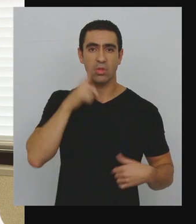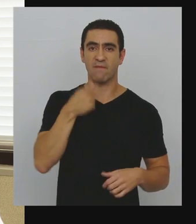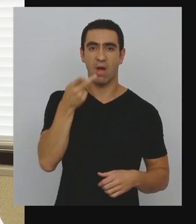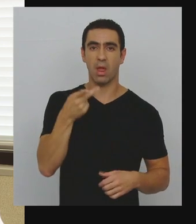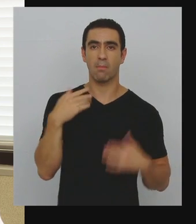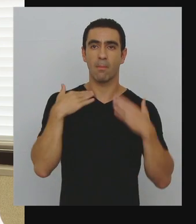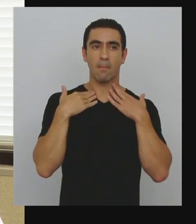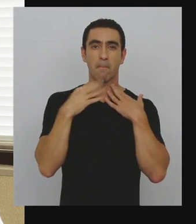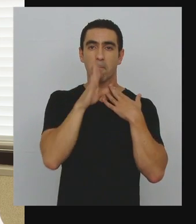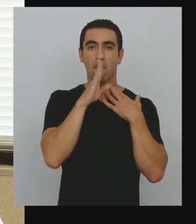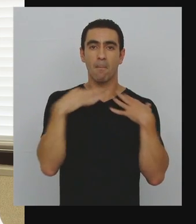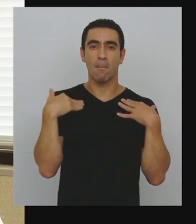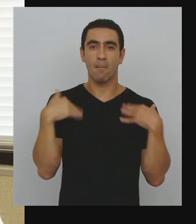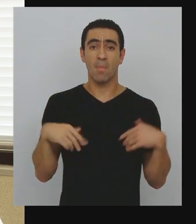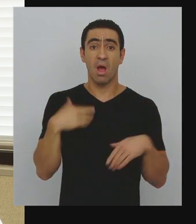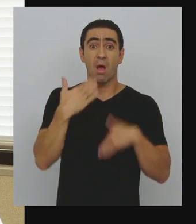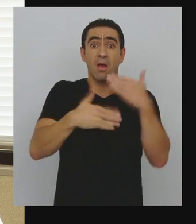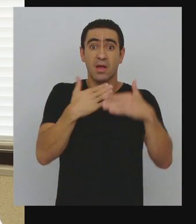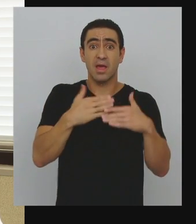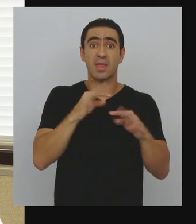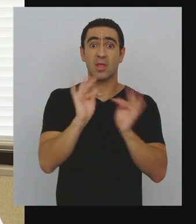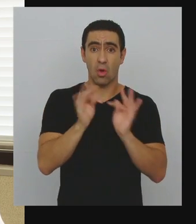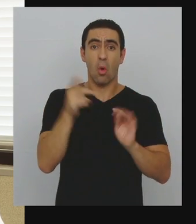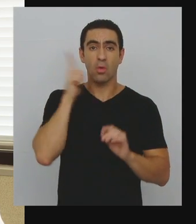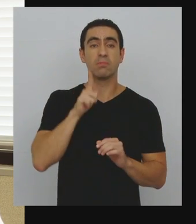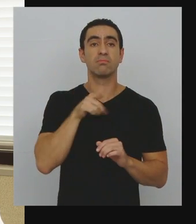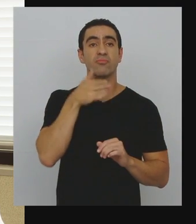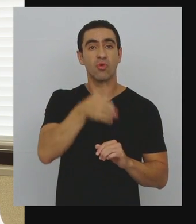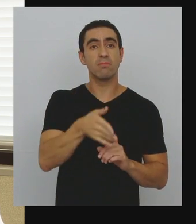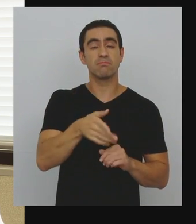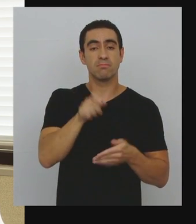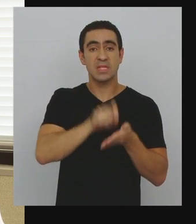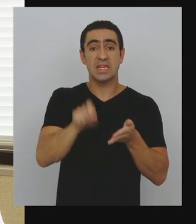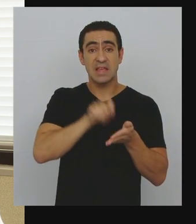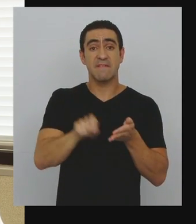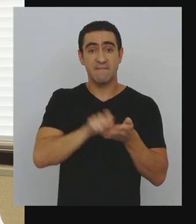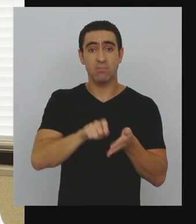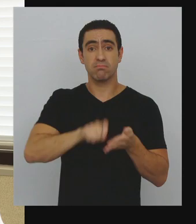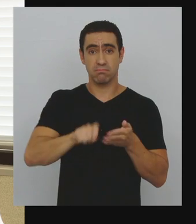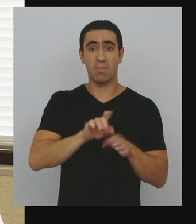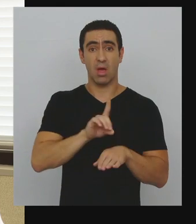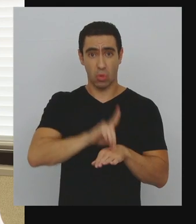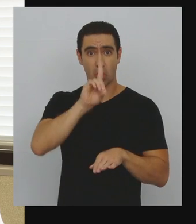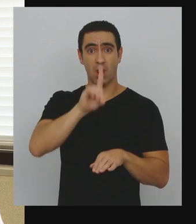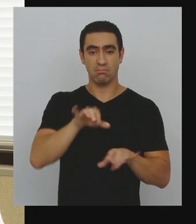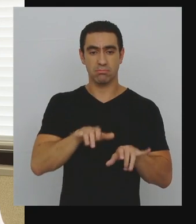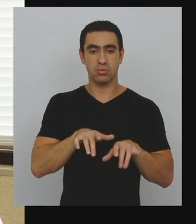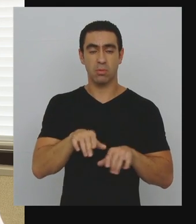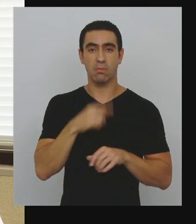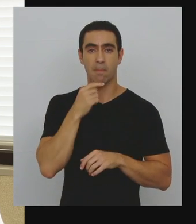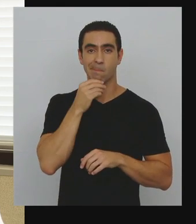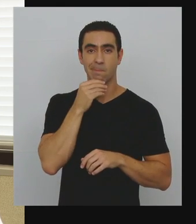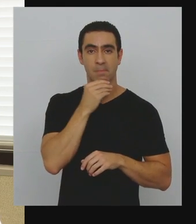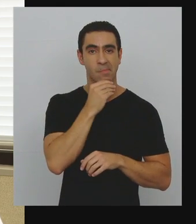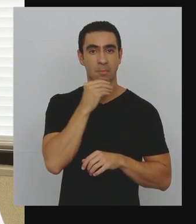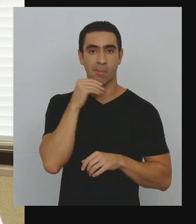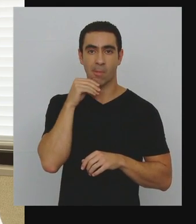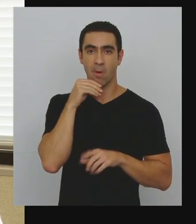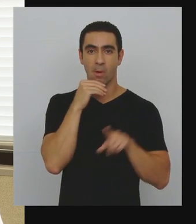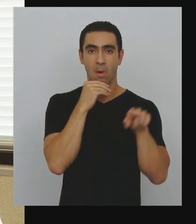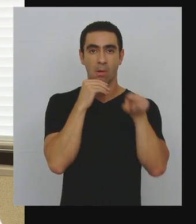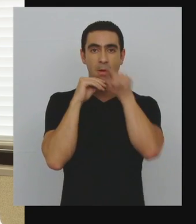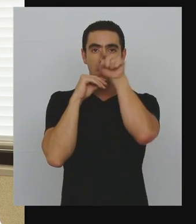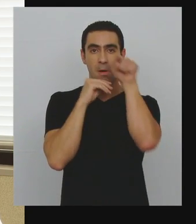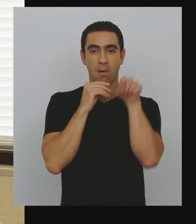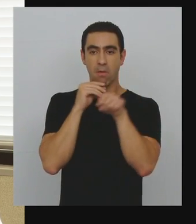fala. Então, graças aos avanços tecnológicos, ela foi capaz de escrever a dissertação dela controlando um equipamento